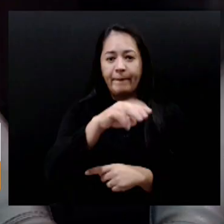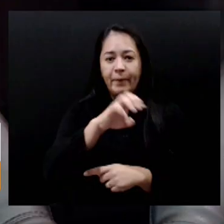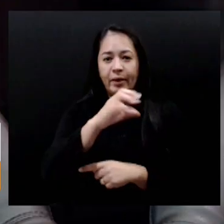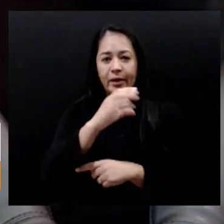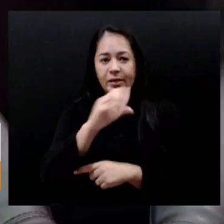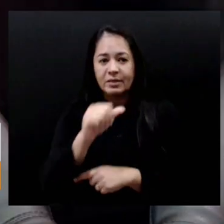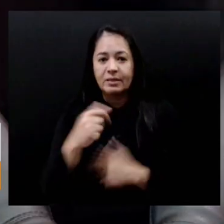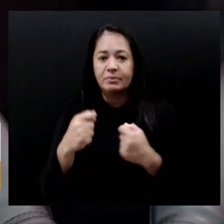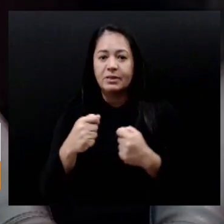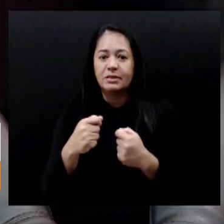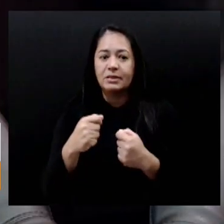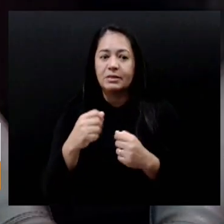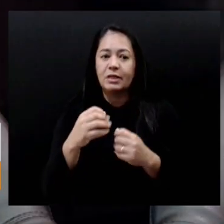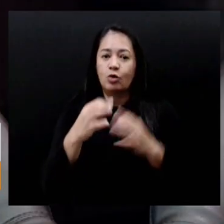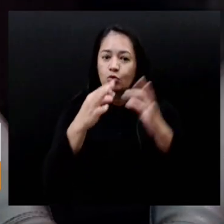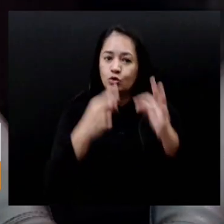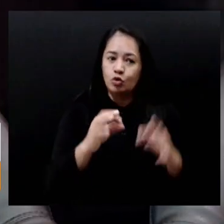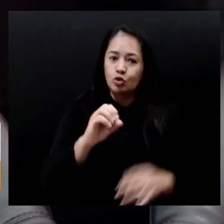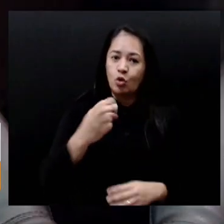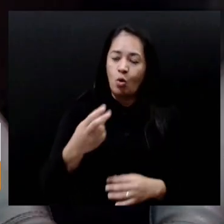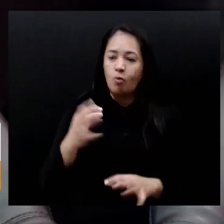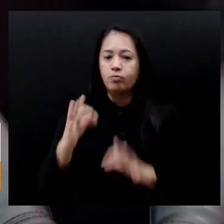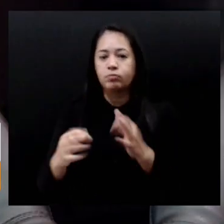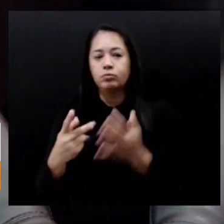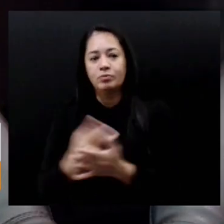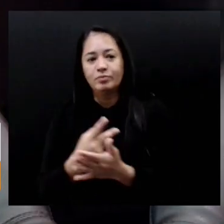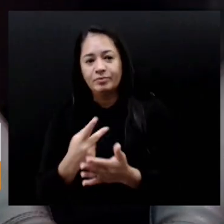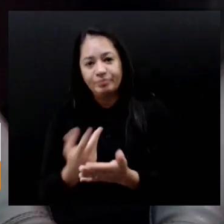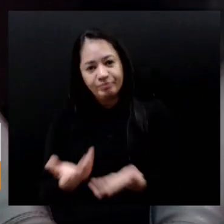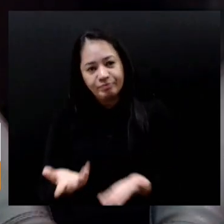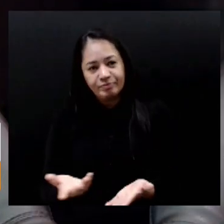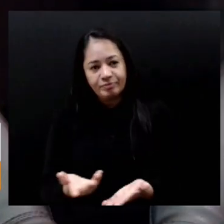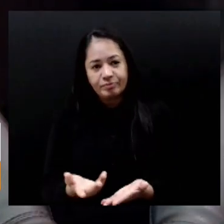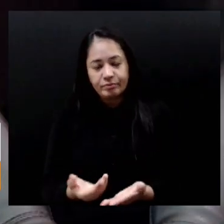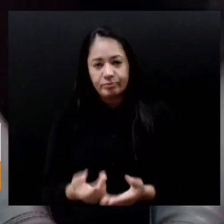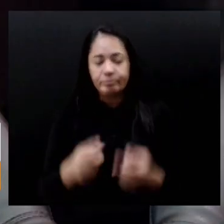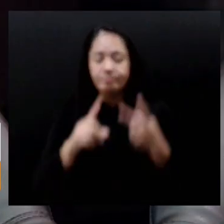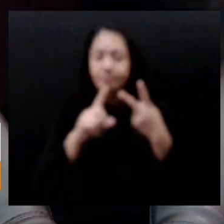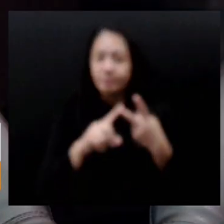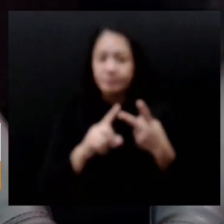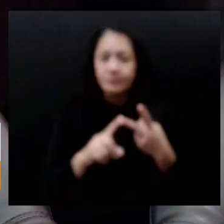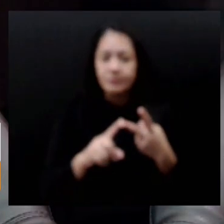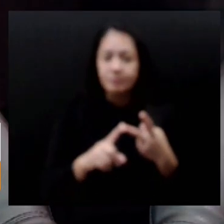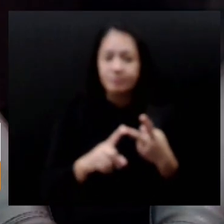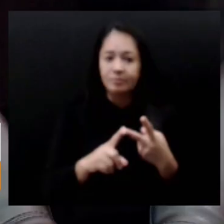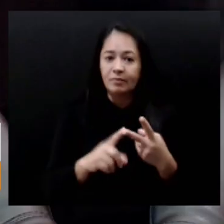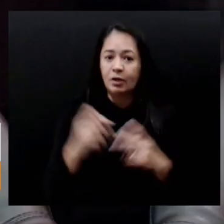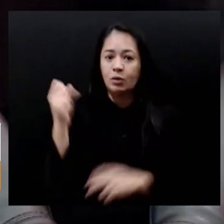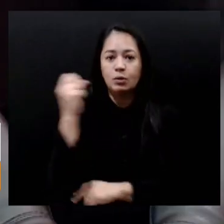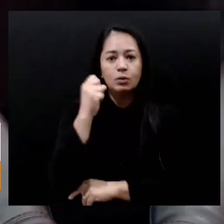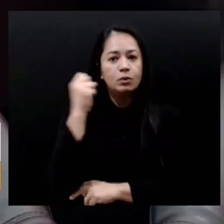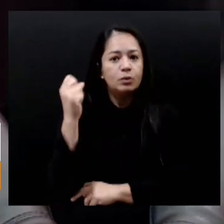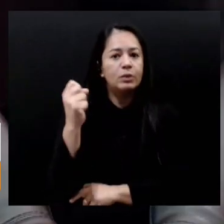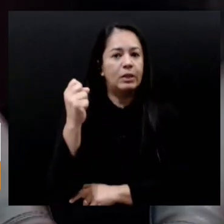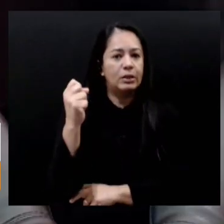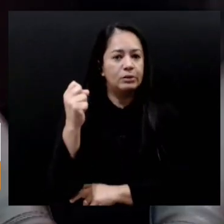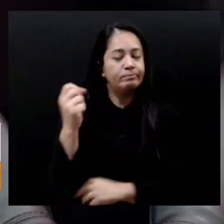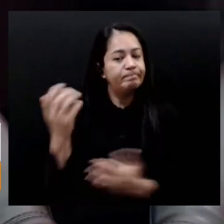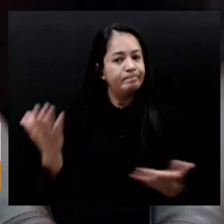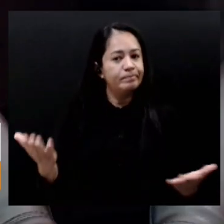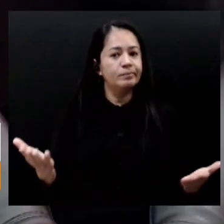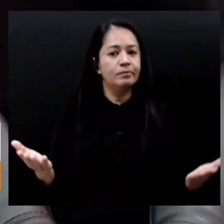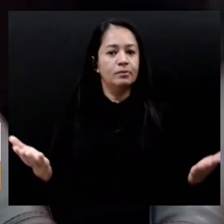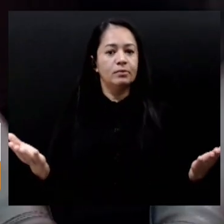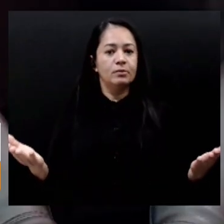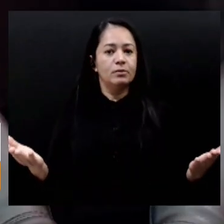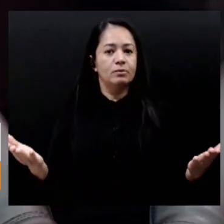né? A pessoa não pode ter feito por merecer. Segundo, grave, tá? Então, e que seja